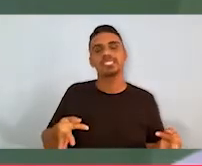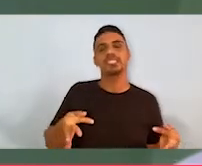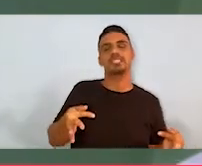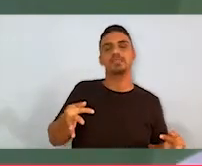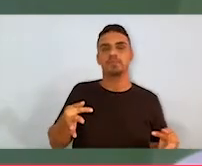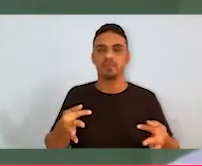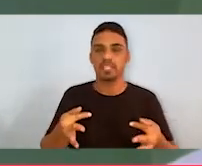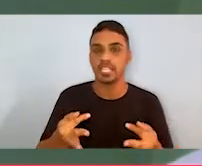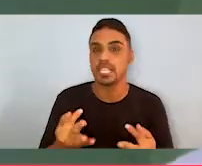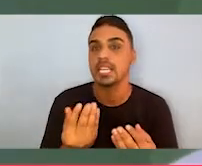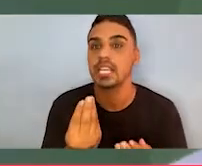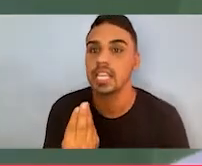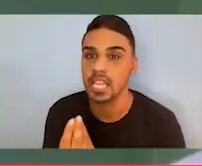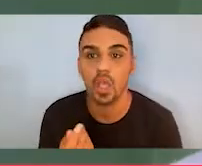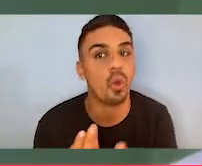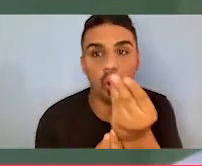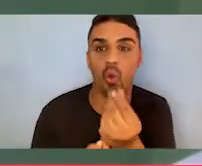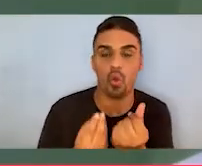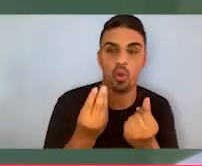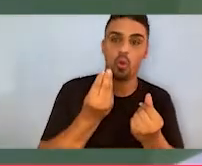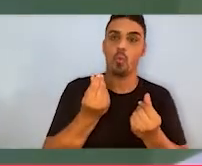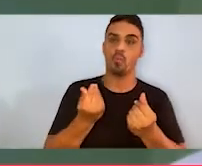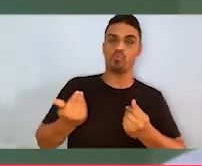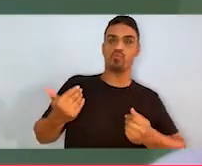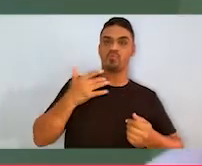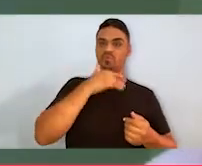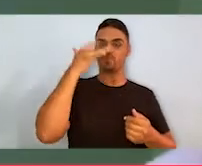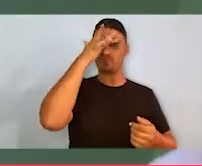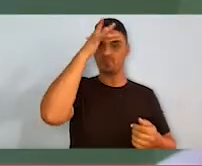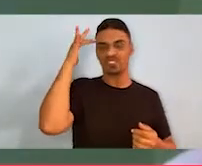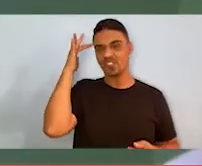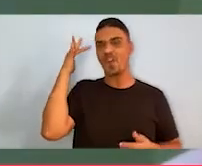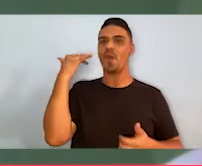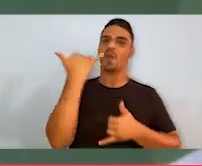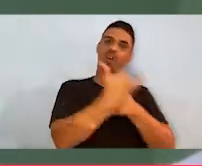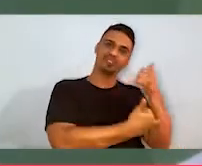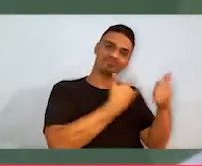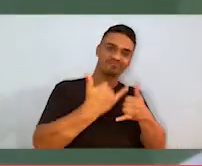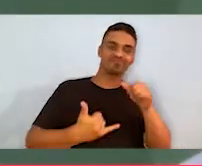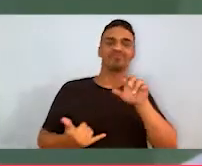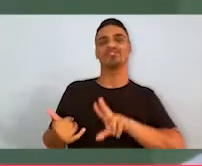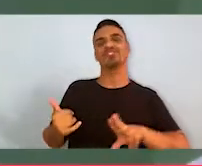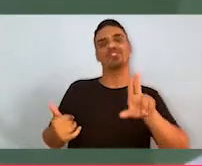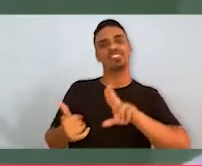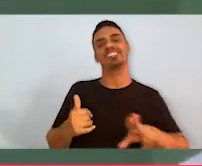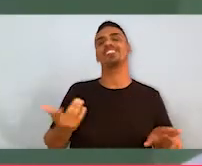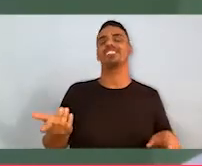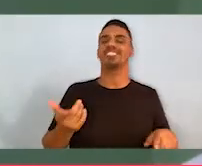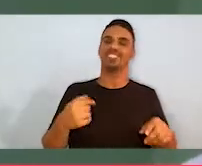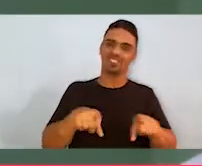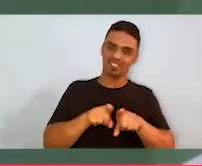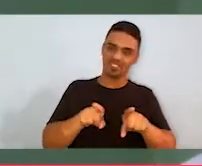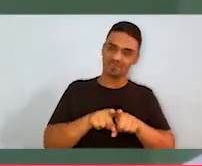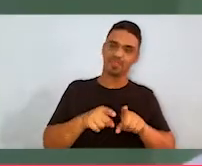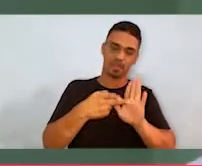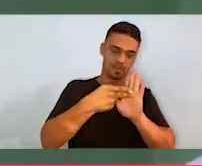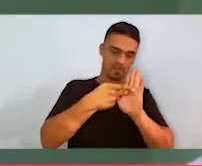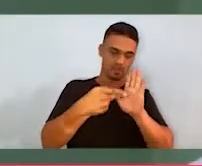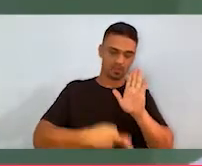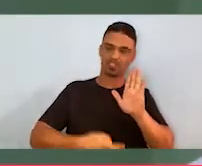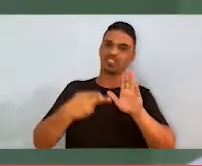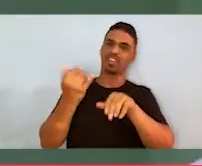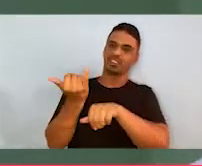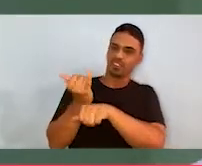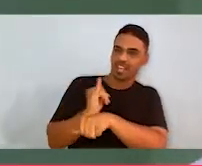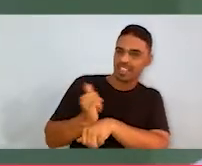Black crescendo, caindo um pouquinho mais na boca do povo, né? Galera jogando os joguinhos aí. Eu também tenho meus projetos